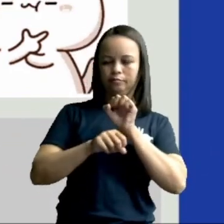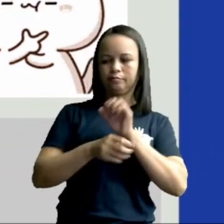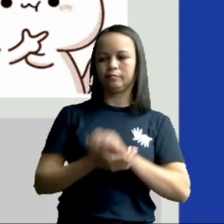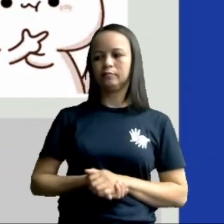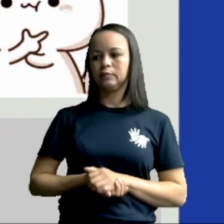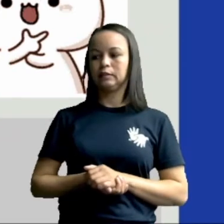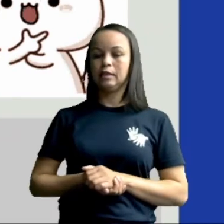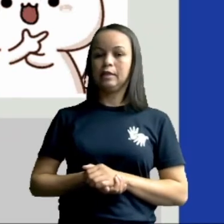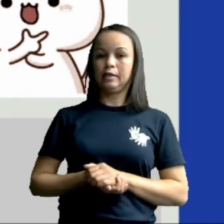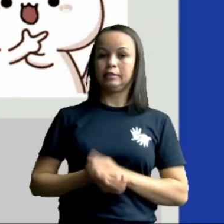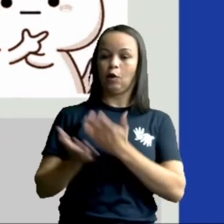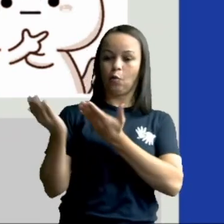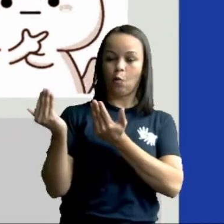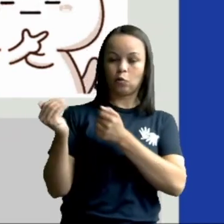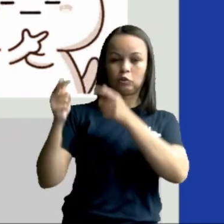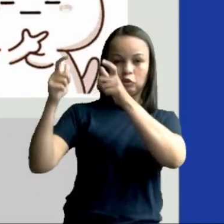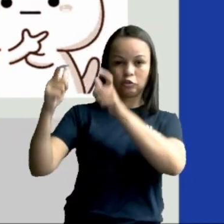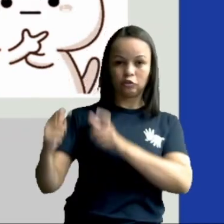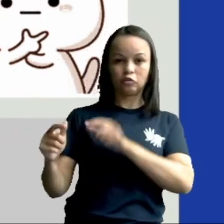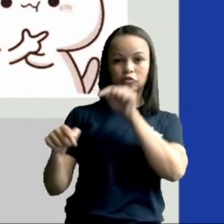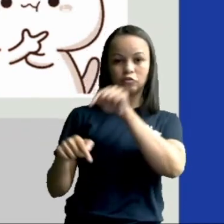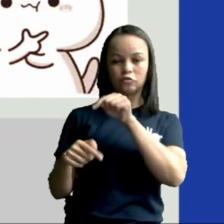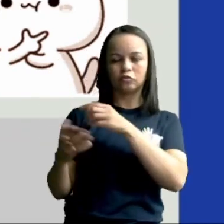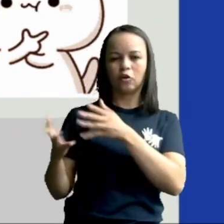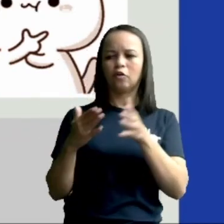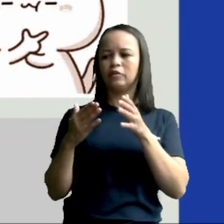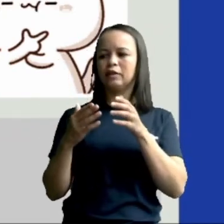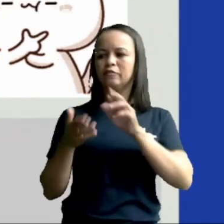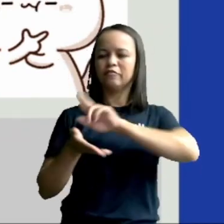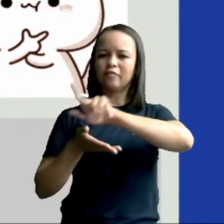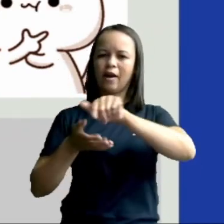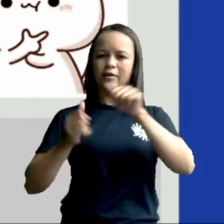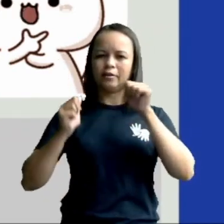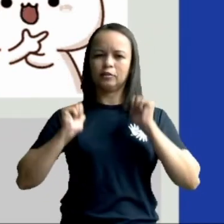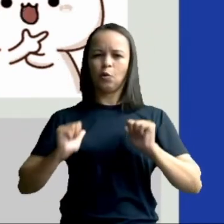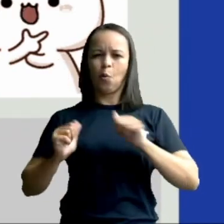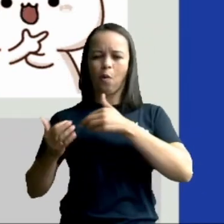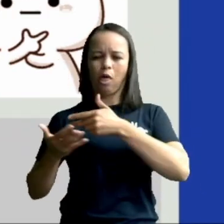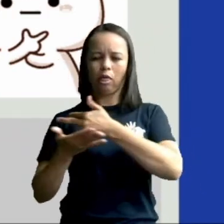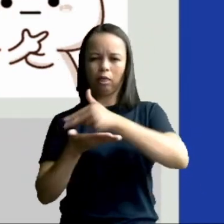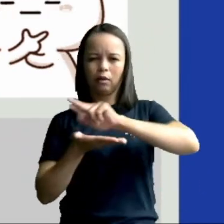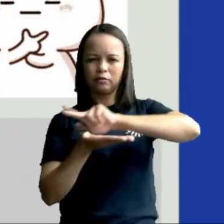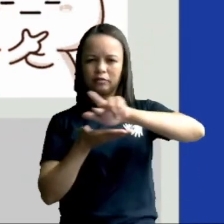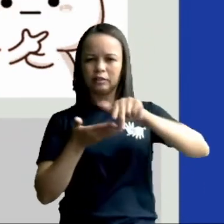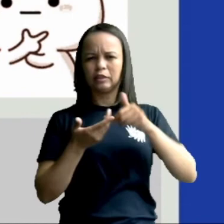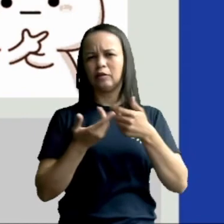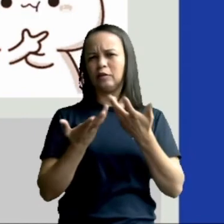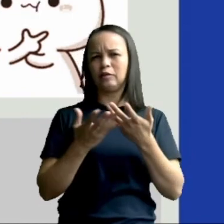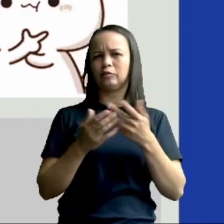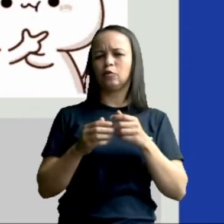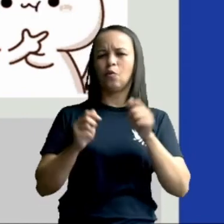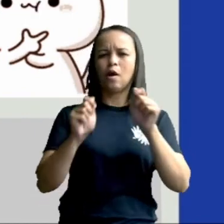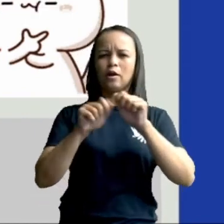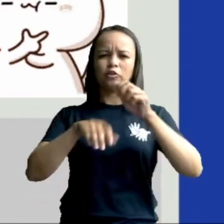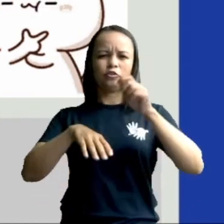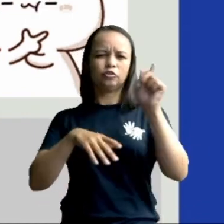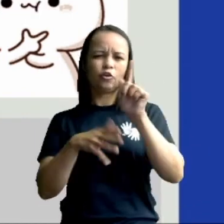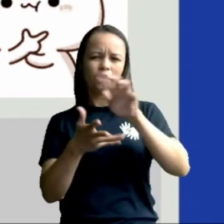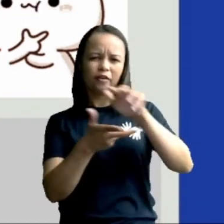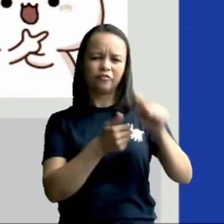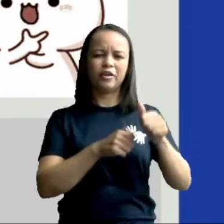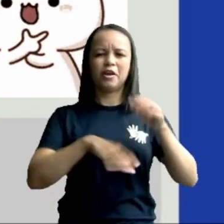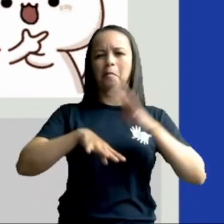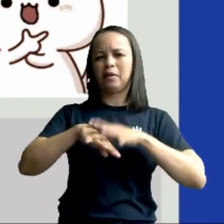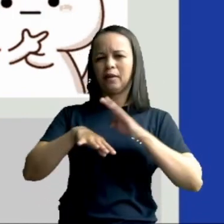humano carregado de coisas, inclusive de um fichário. Muito já passou por essas folhas: matemática, literatura, geografia, física